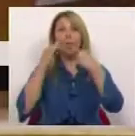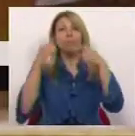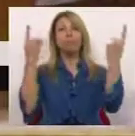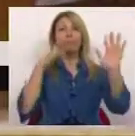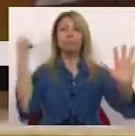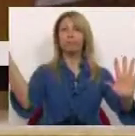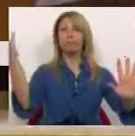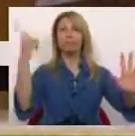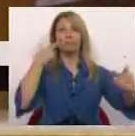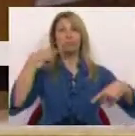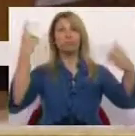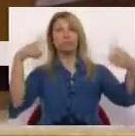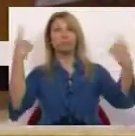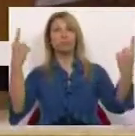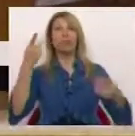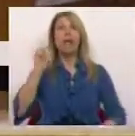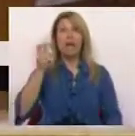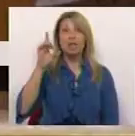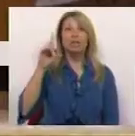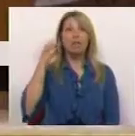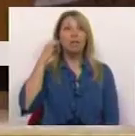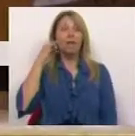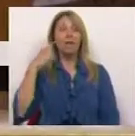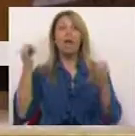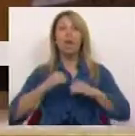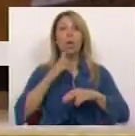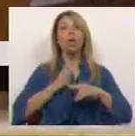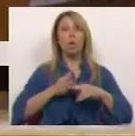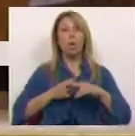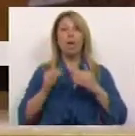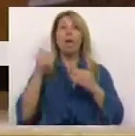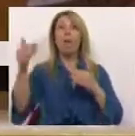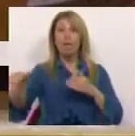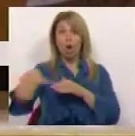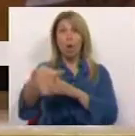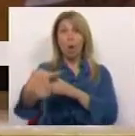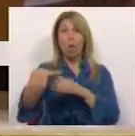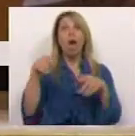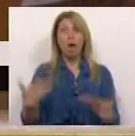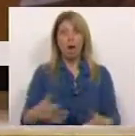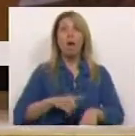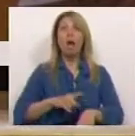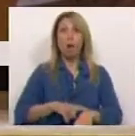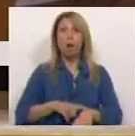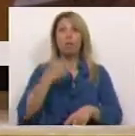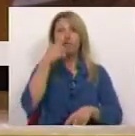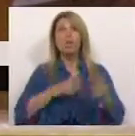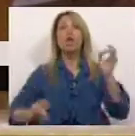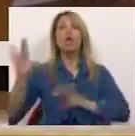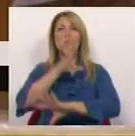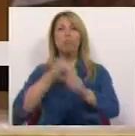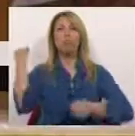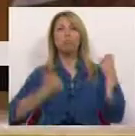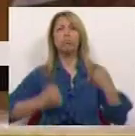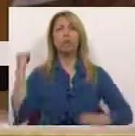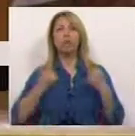pompa e circunstância os 60 anos do Tratado de Roma. Cá fora, nas ruas de Roma, a esta hora, os europeus protestam